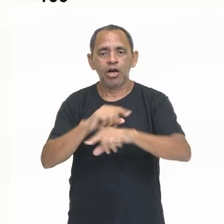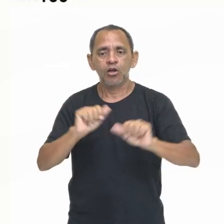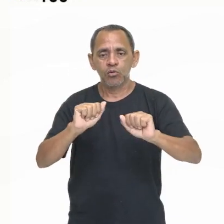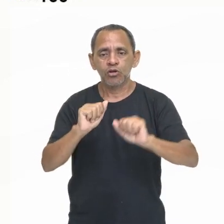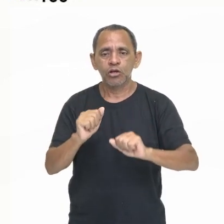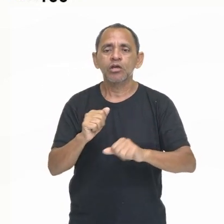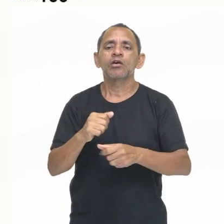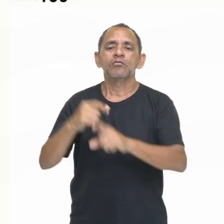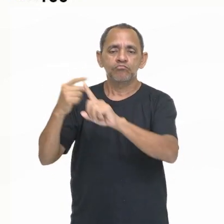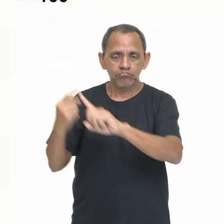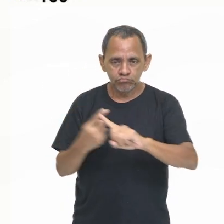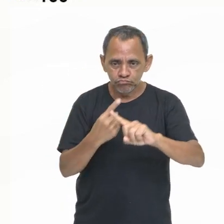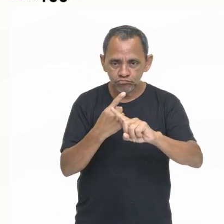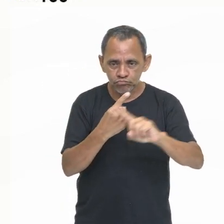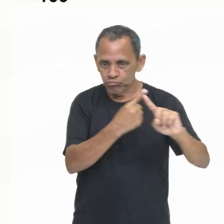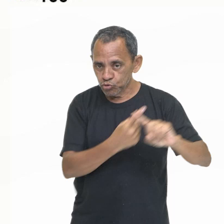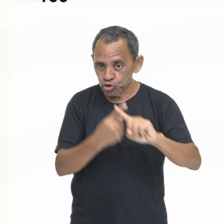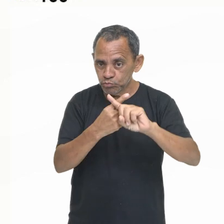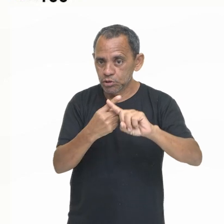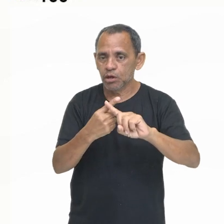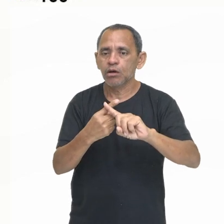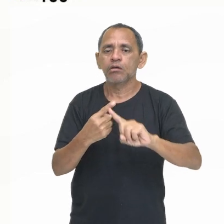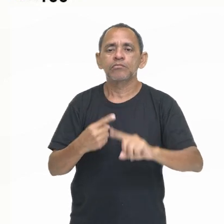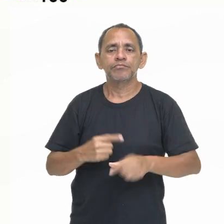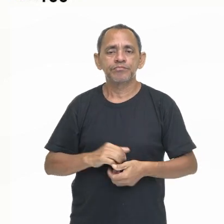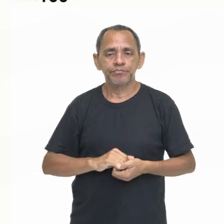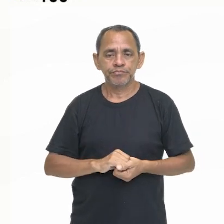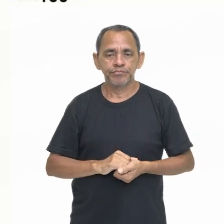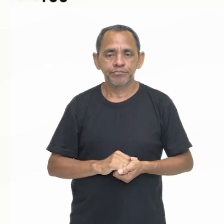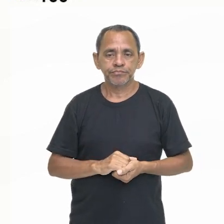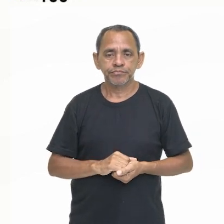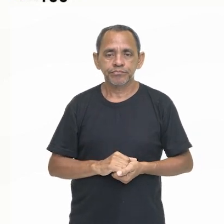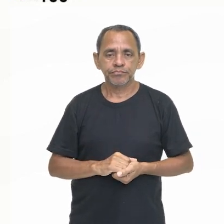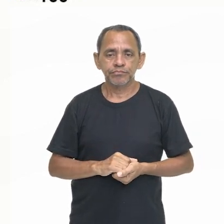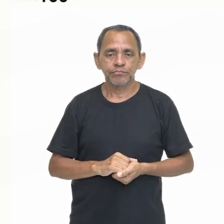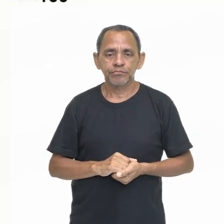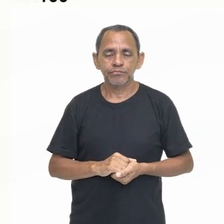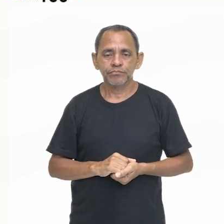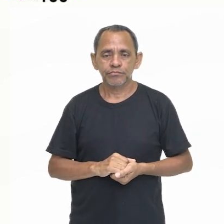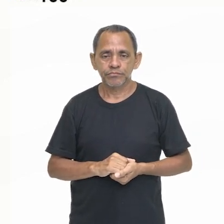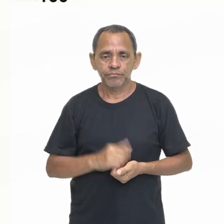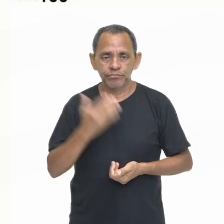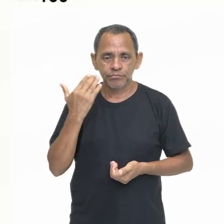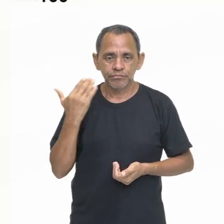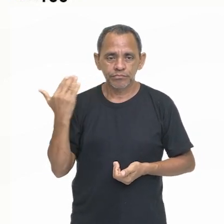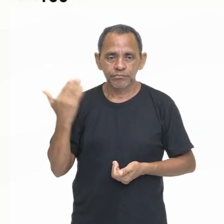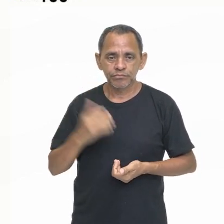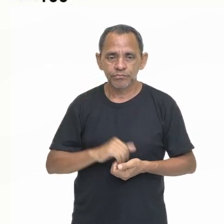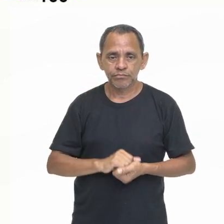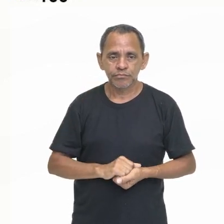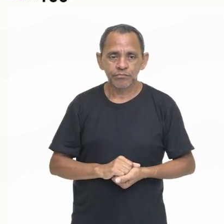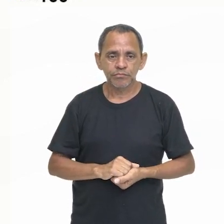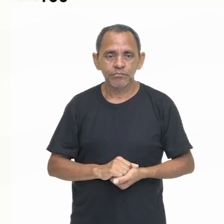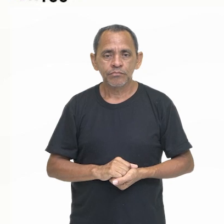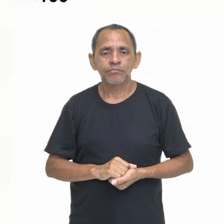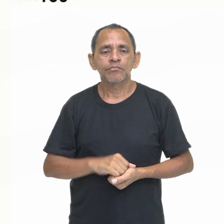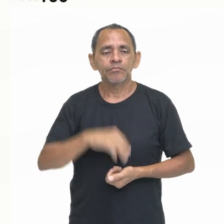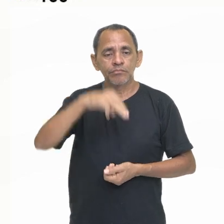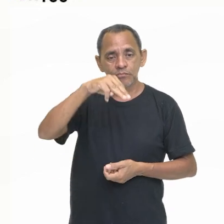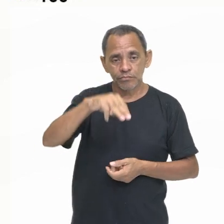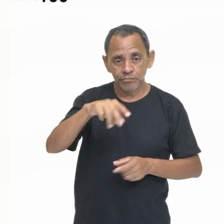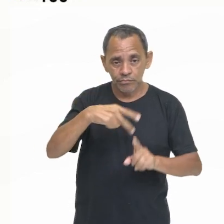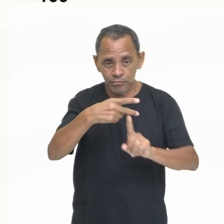bom? Se a gente, por exemplo, tiver em metro quadrado e deseja ir para decímetro quadrado, então a gente multiplica por